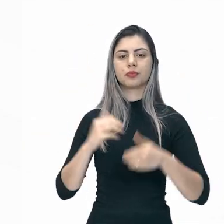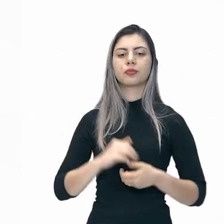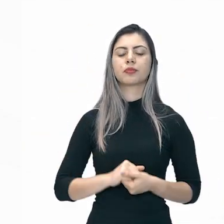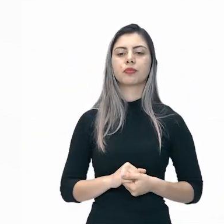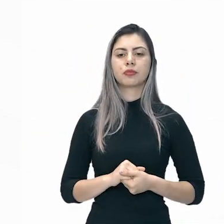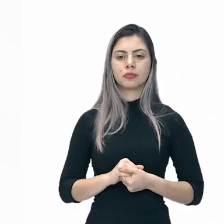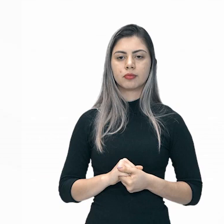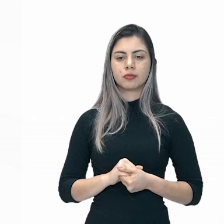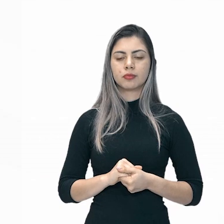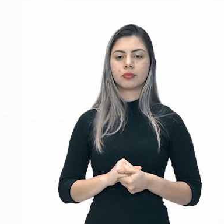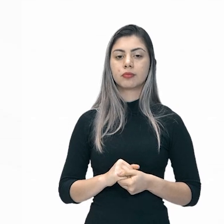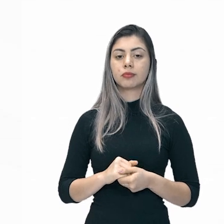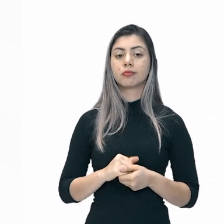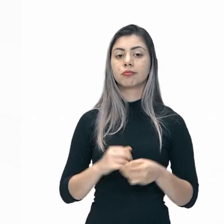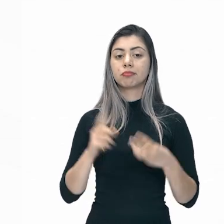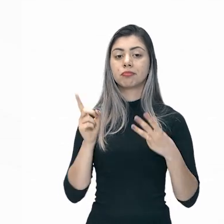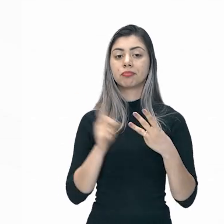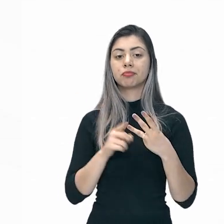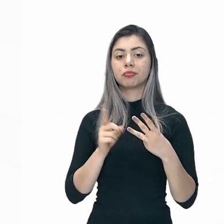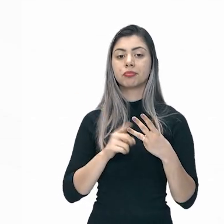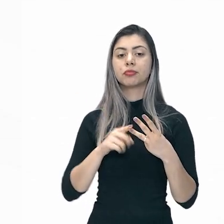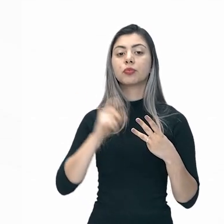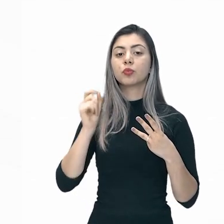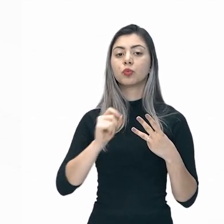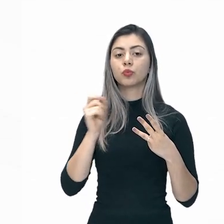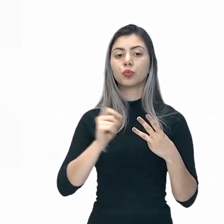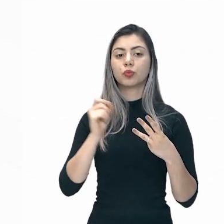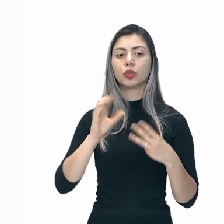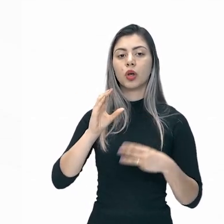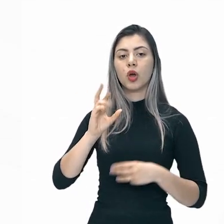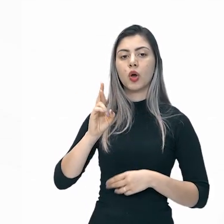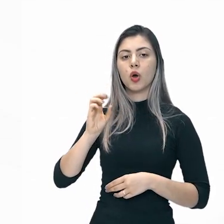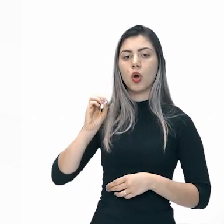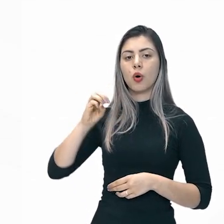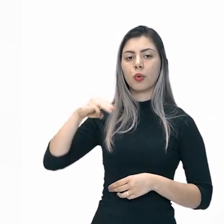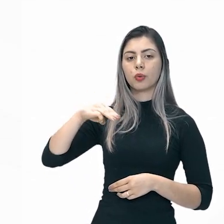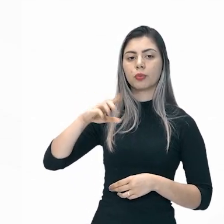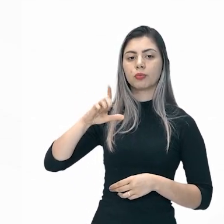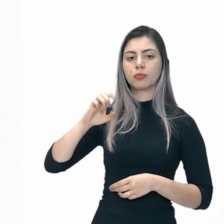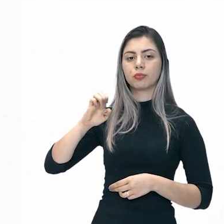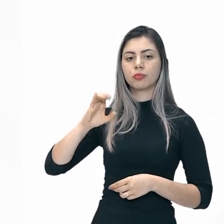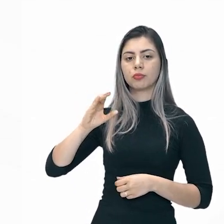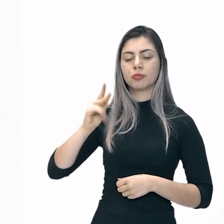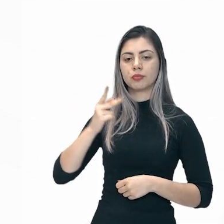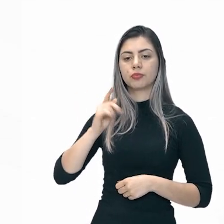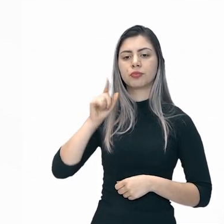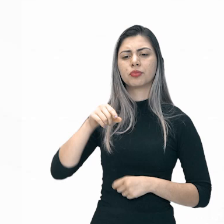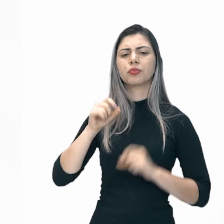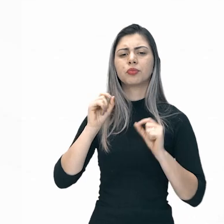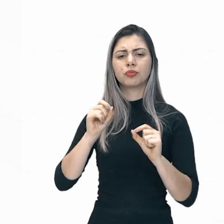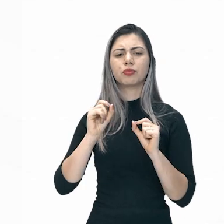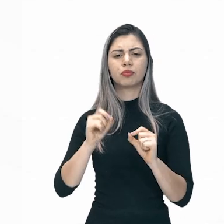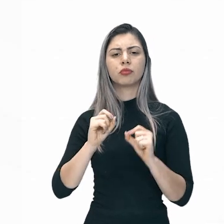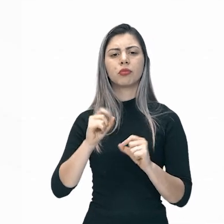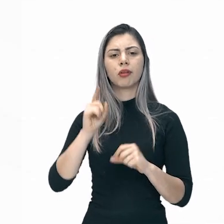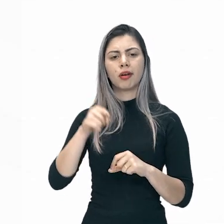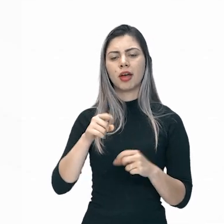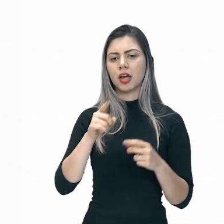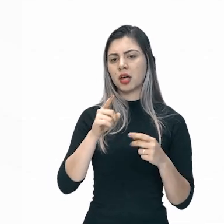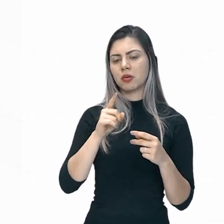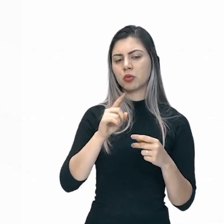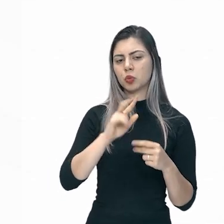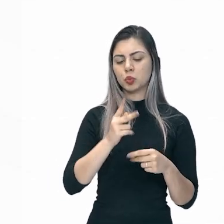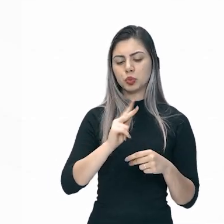aí. E nós temos os cromeleques. Vamos ver? Então, os cromeleques são menires e